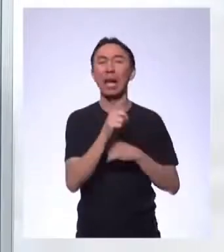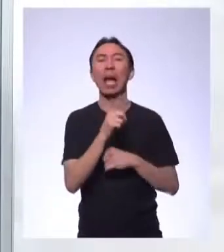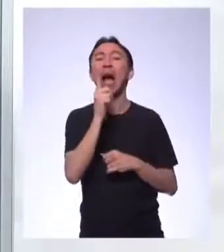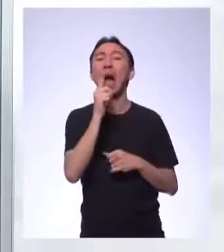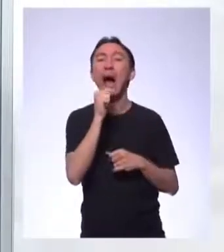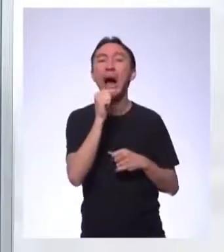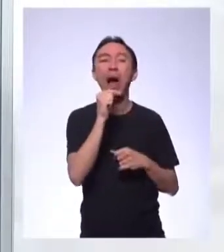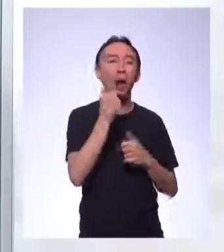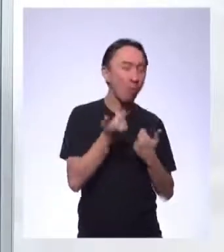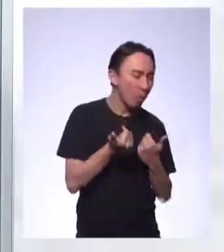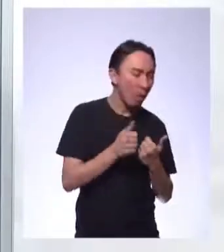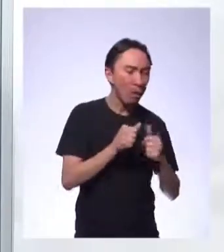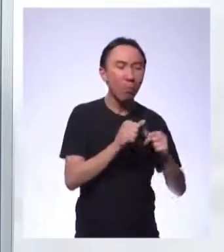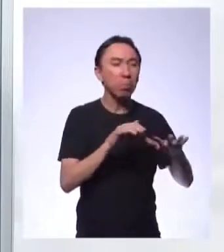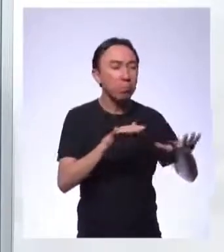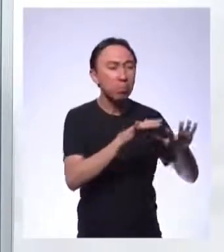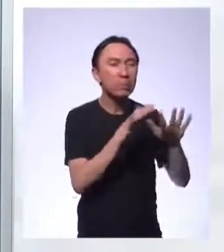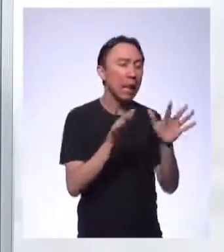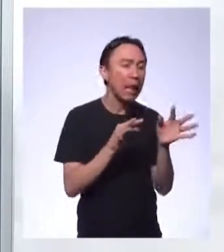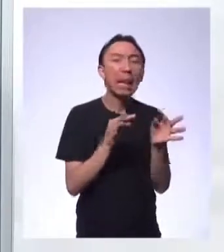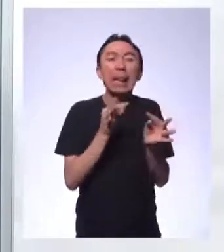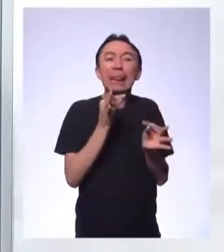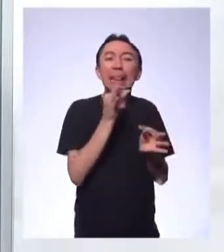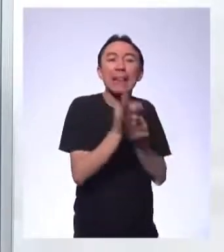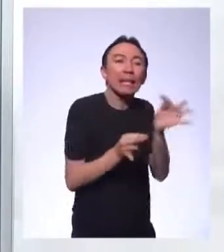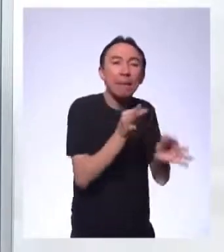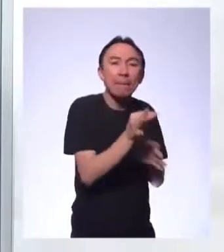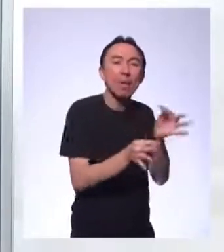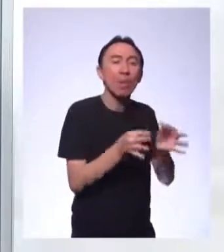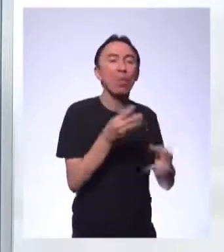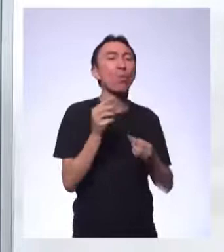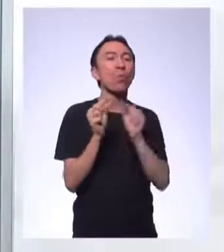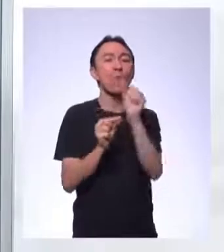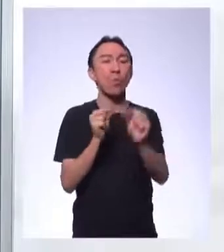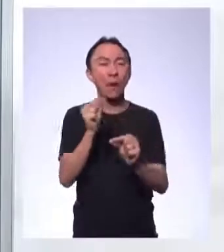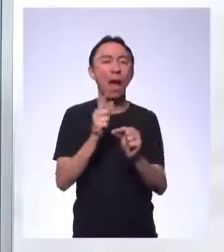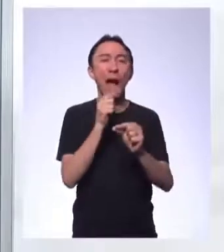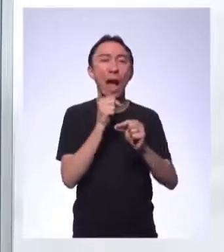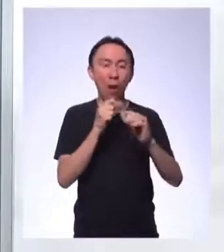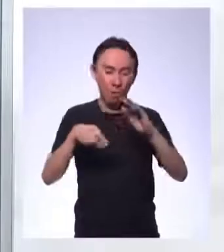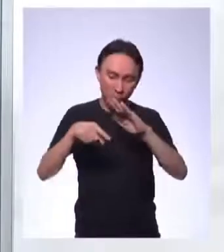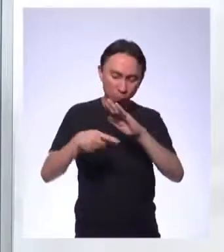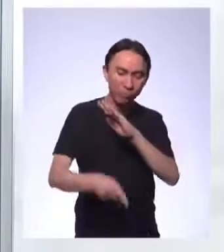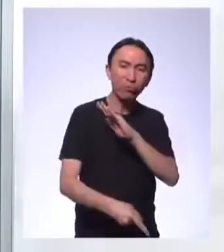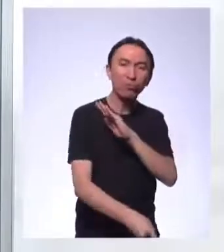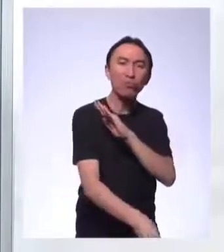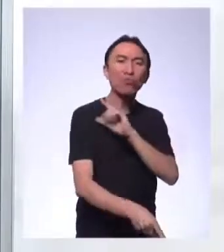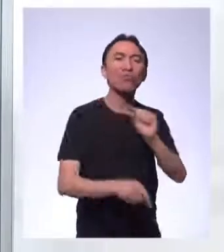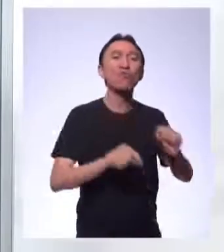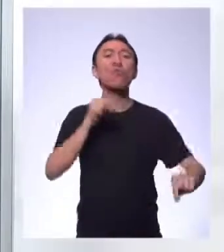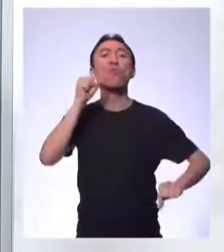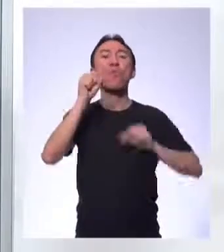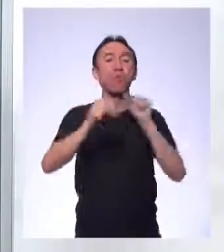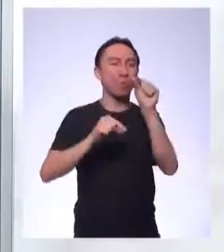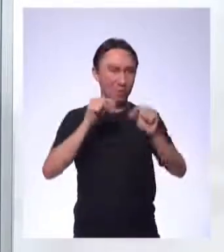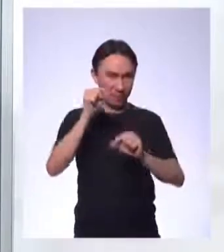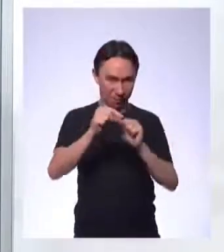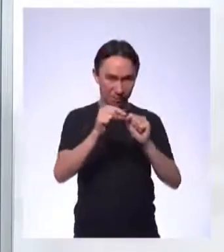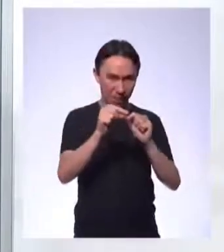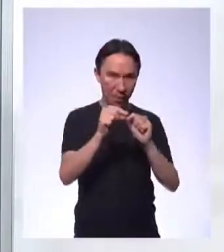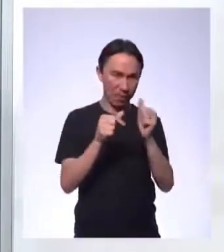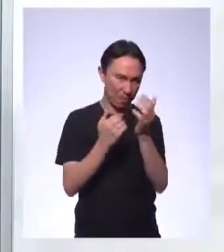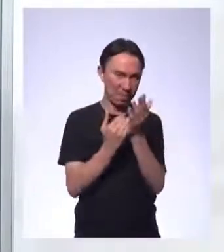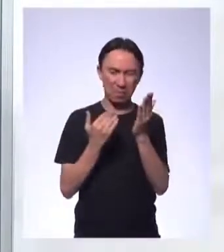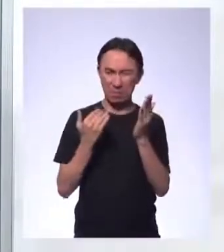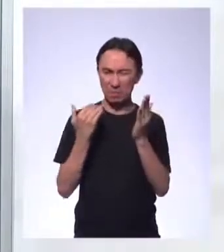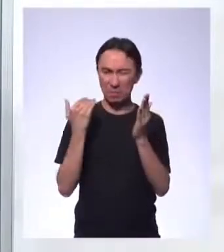bacias, os tratamentos de água, os lençóis subterrâneos e tudo mais, mas aí a gente partiu de um processo mais abrangente, tá